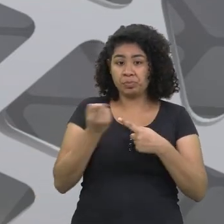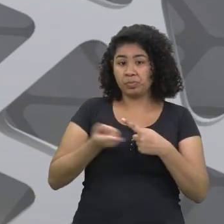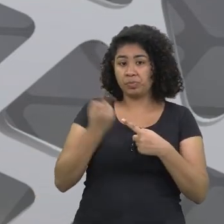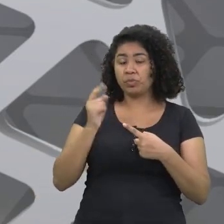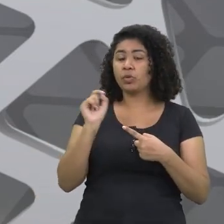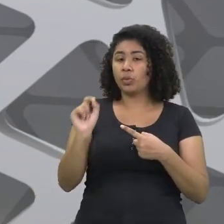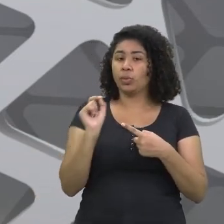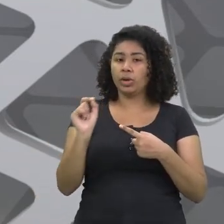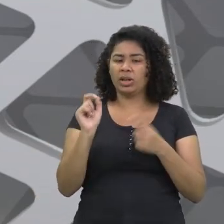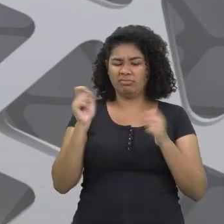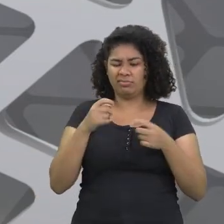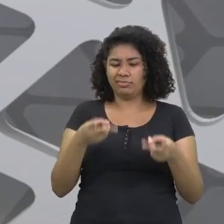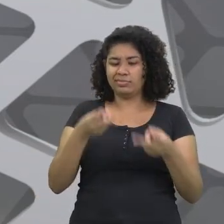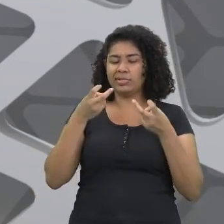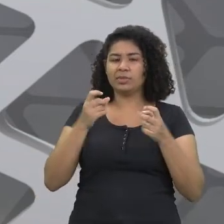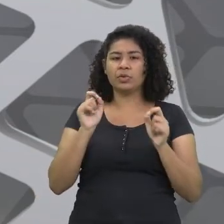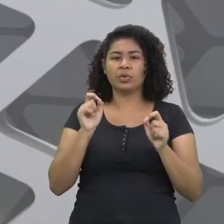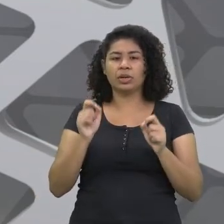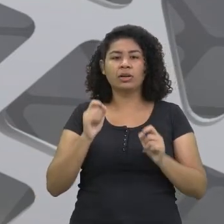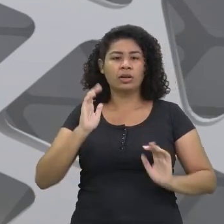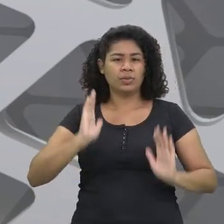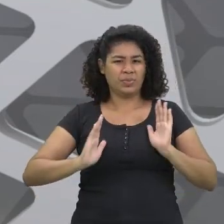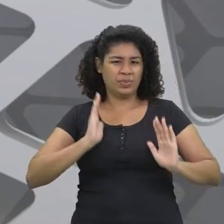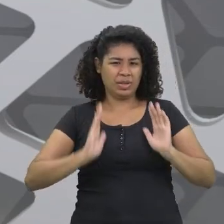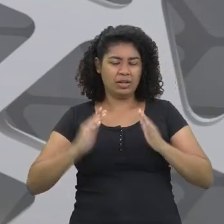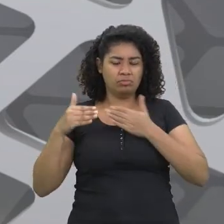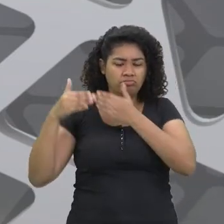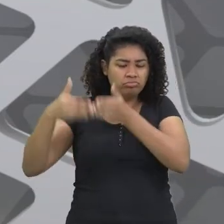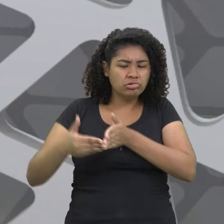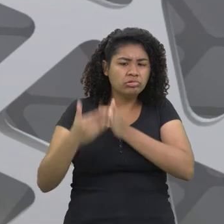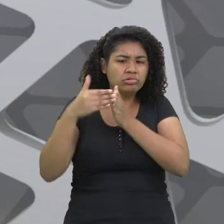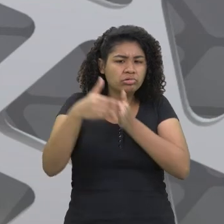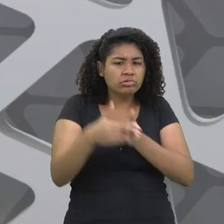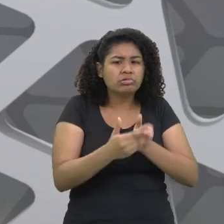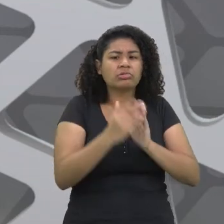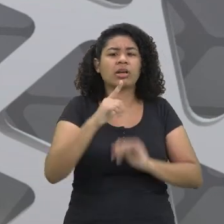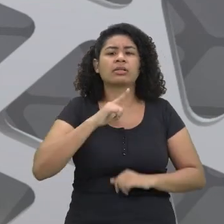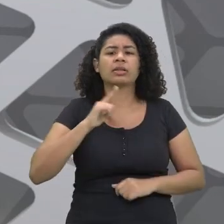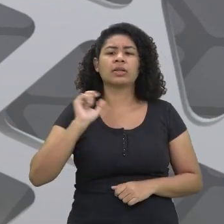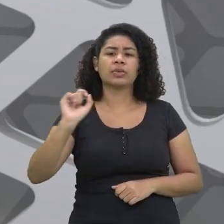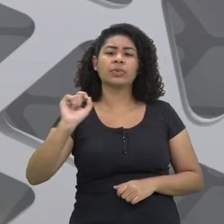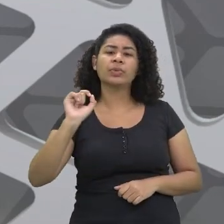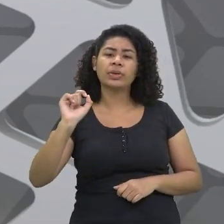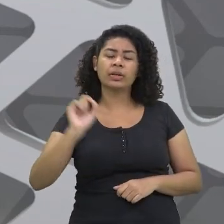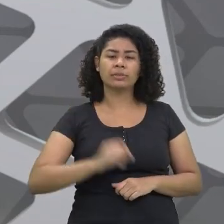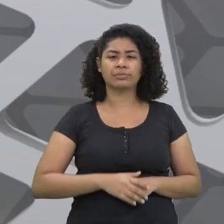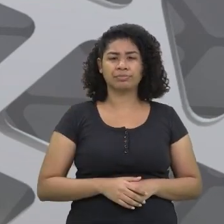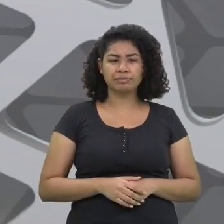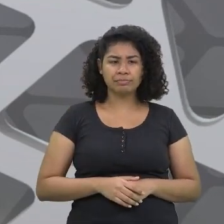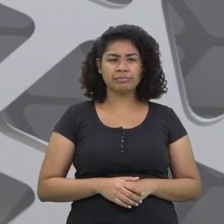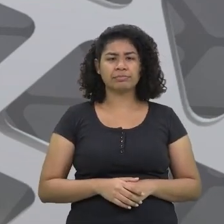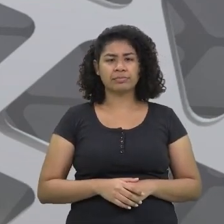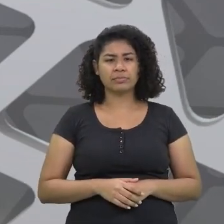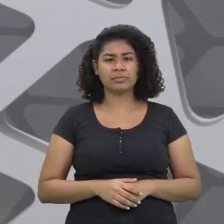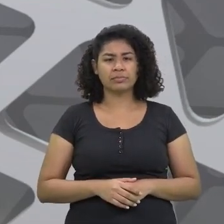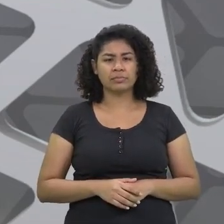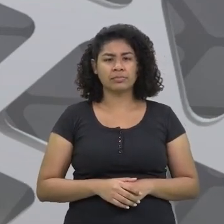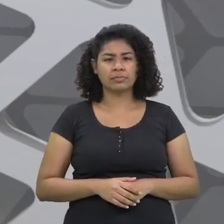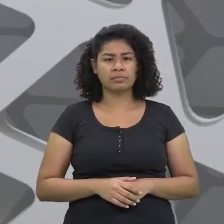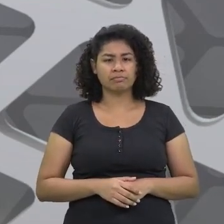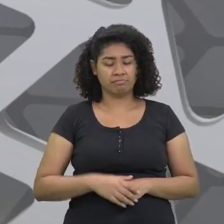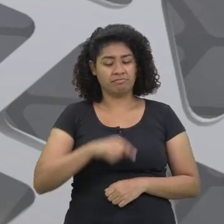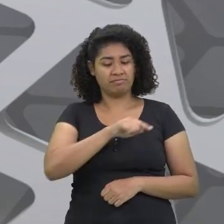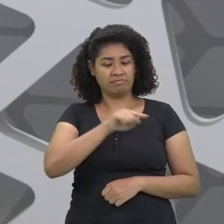bem percebida porque durante as viagens o que acontecia? Eram justamente esses religiosos, em sua grande parte, que se tornaram